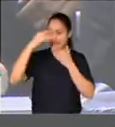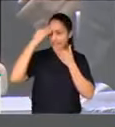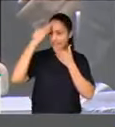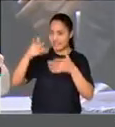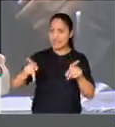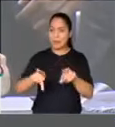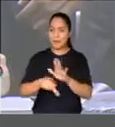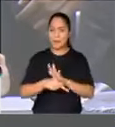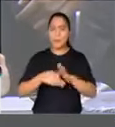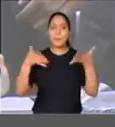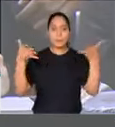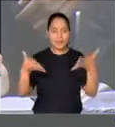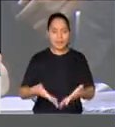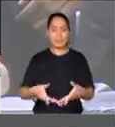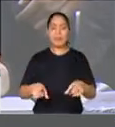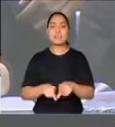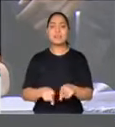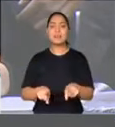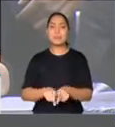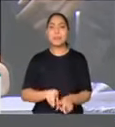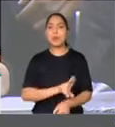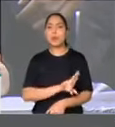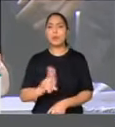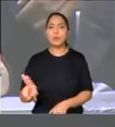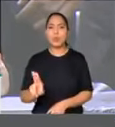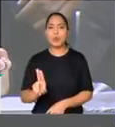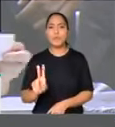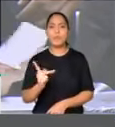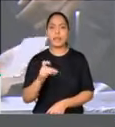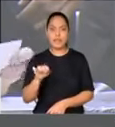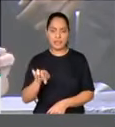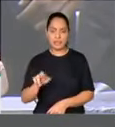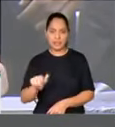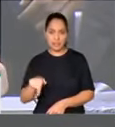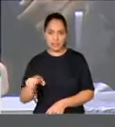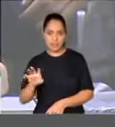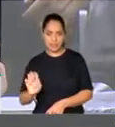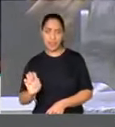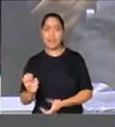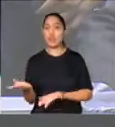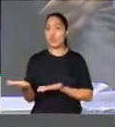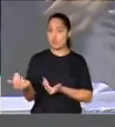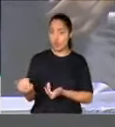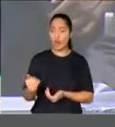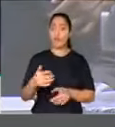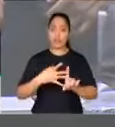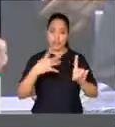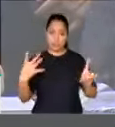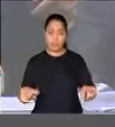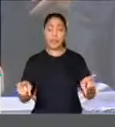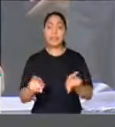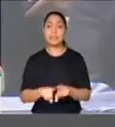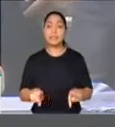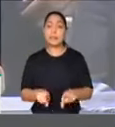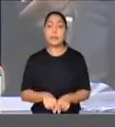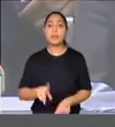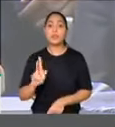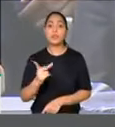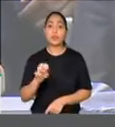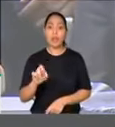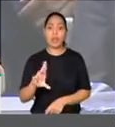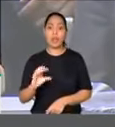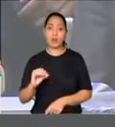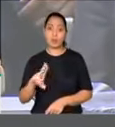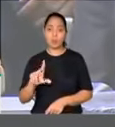do Henrique Elias, que é vice-coordenador do Arte Jovem LGBT, do Hércules Ribas, que é